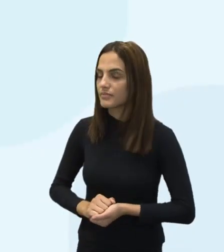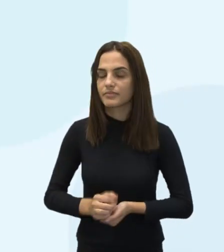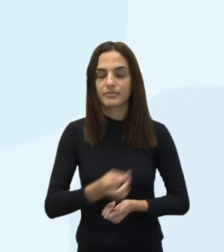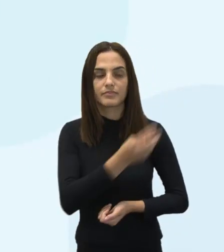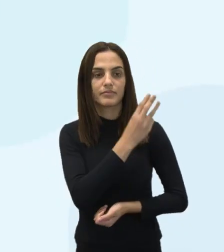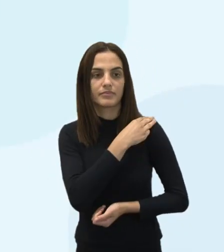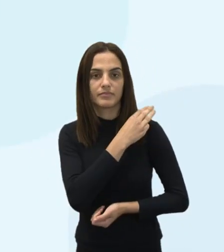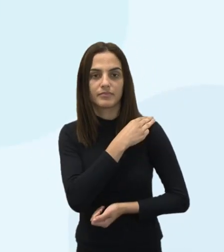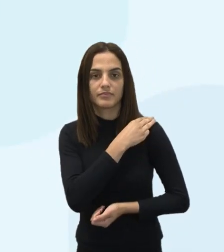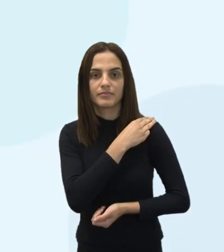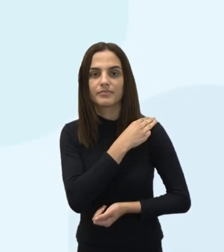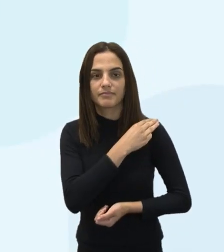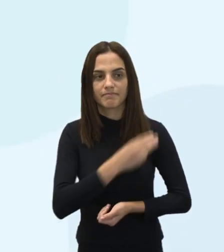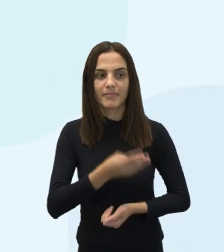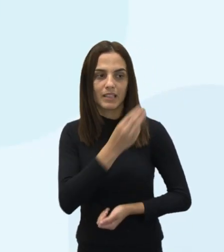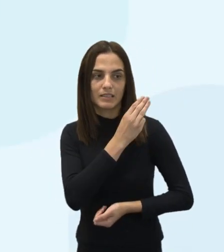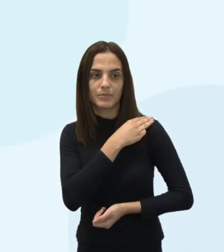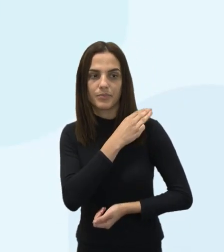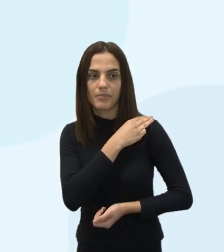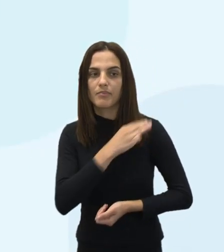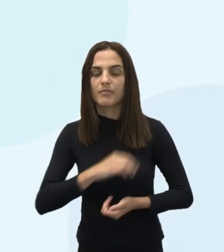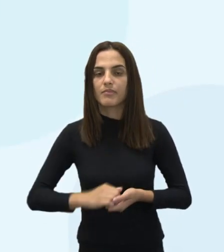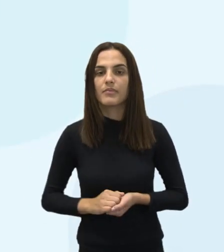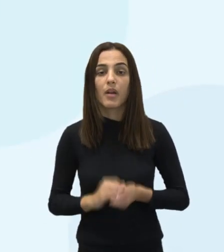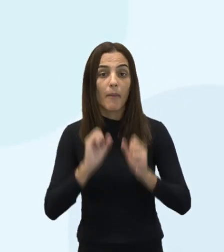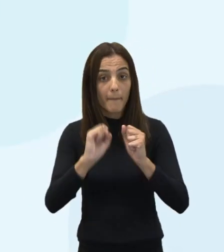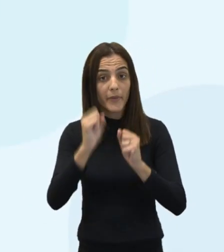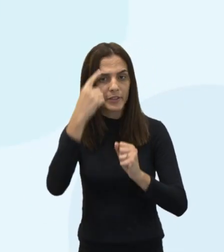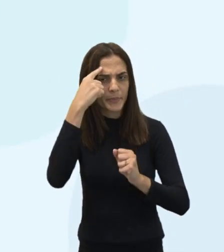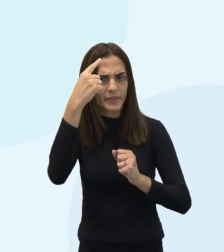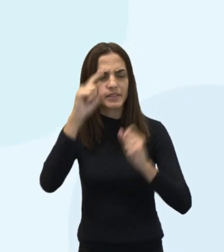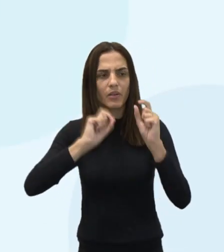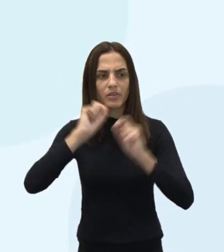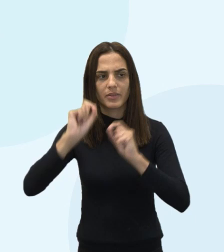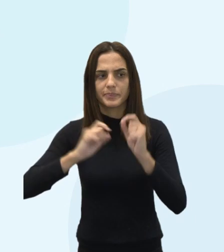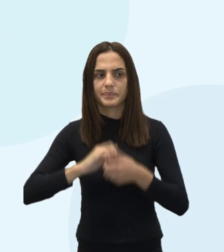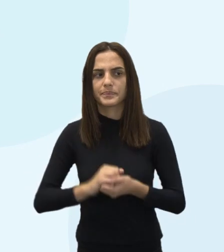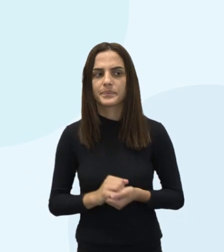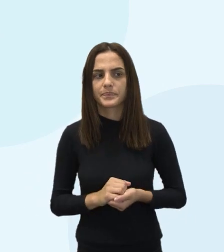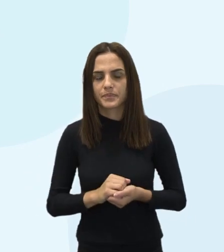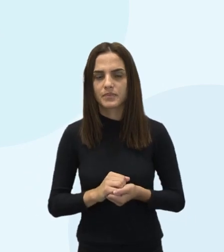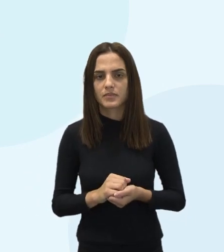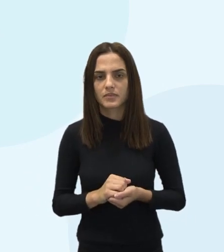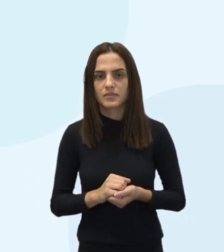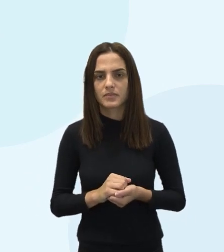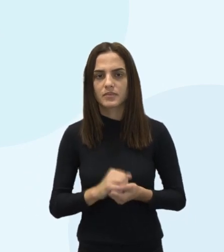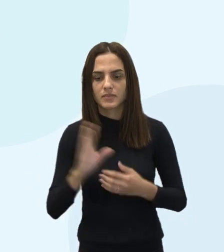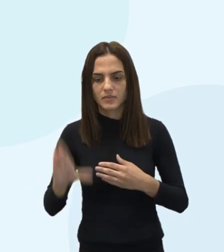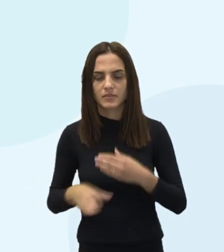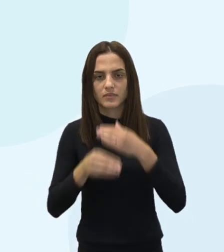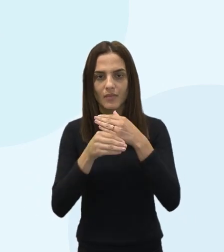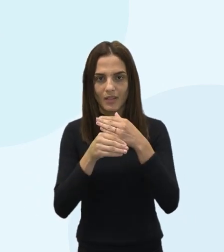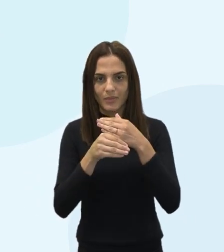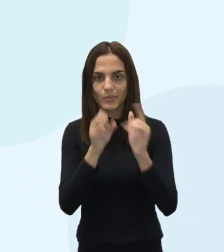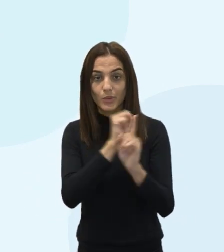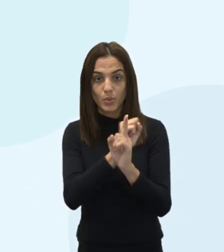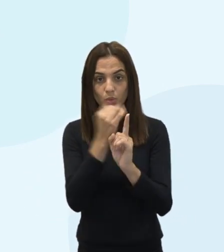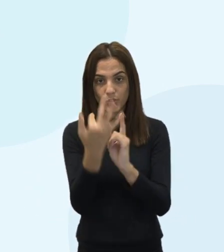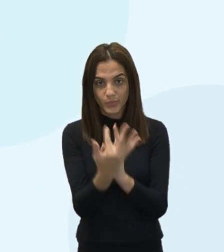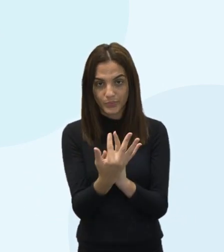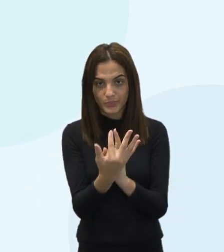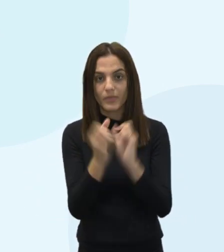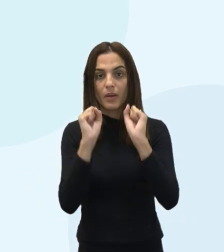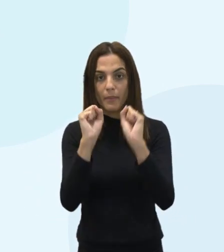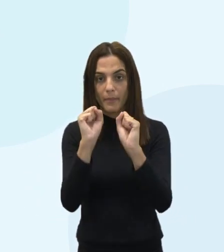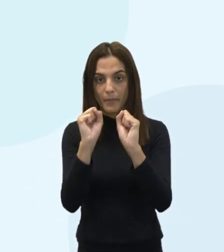ensino, terceira série, que pode ser pensado no seguinte. Então, por meio aí do componente de sociologia, mas pode ser